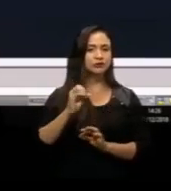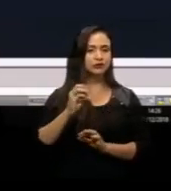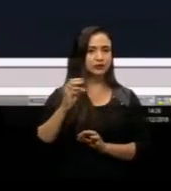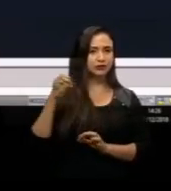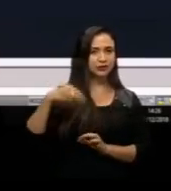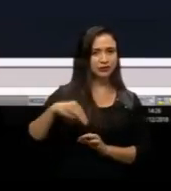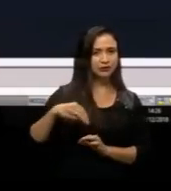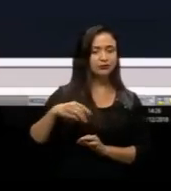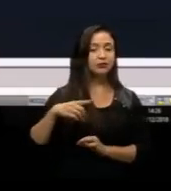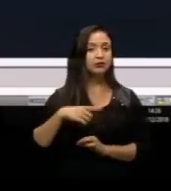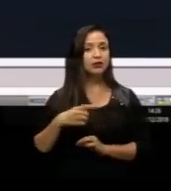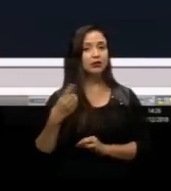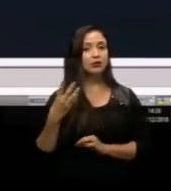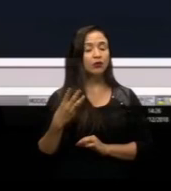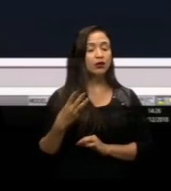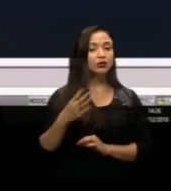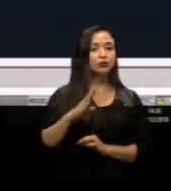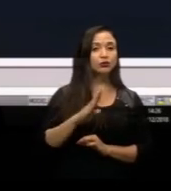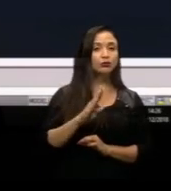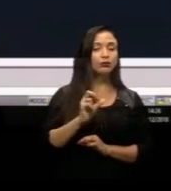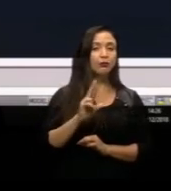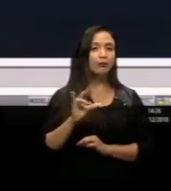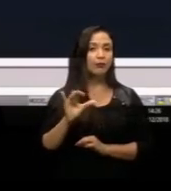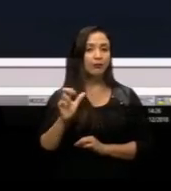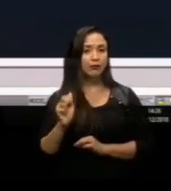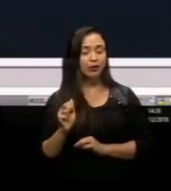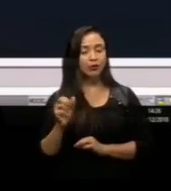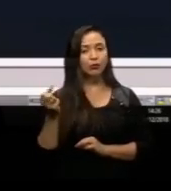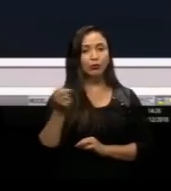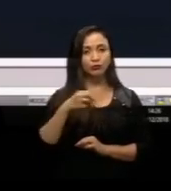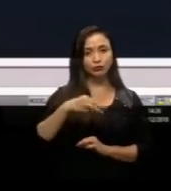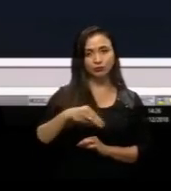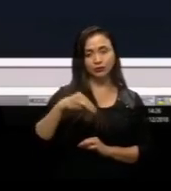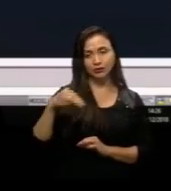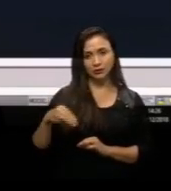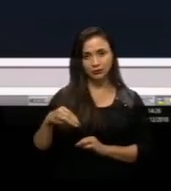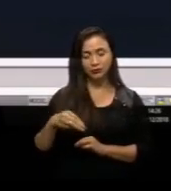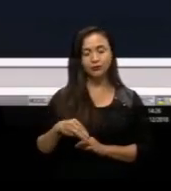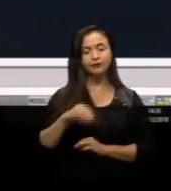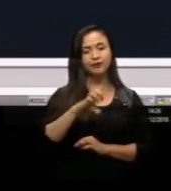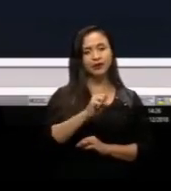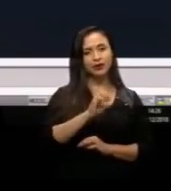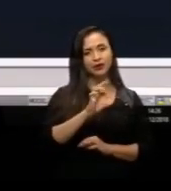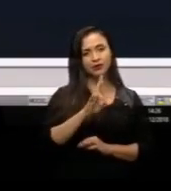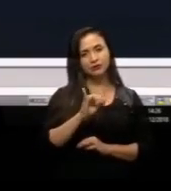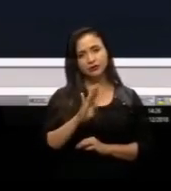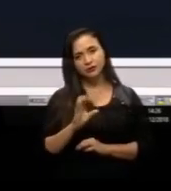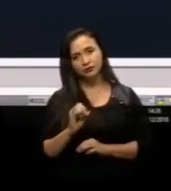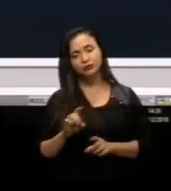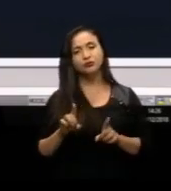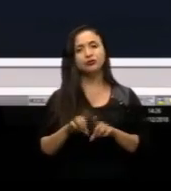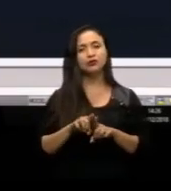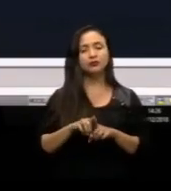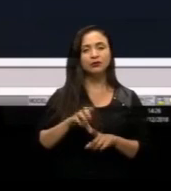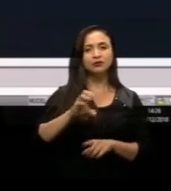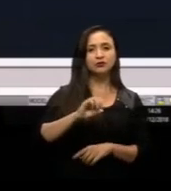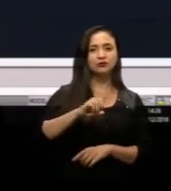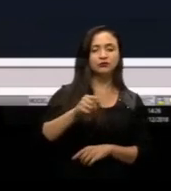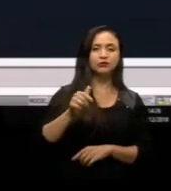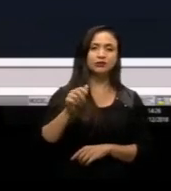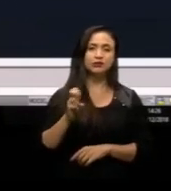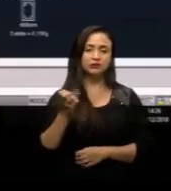ter 4 barras de 8 milímetros no decorrer dela. Estribo também para cada viga, 0,15 quilos para